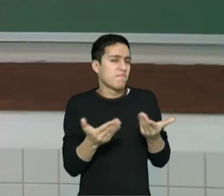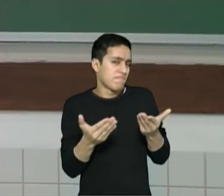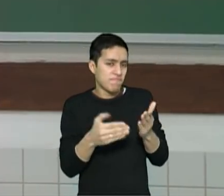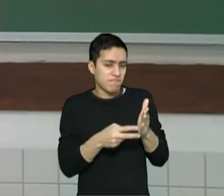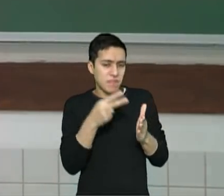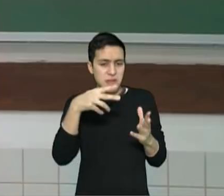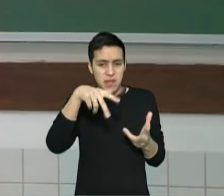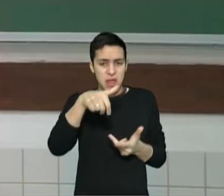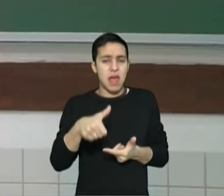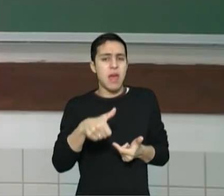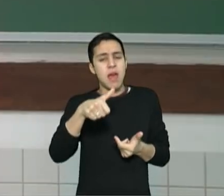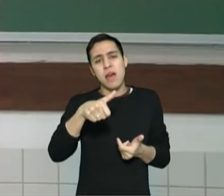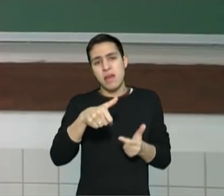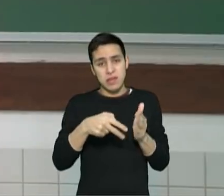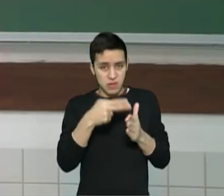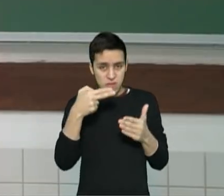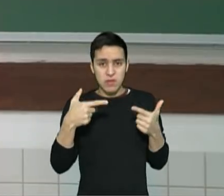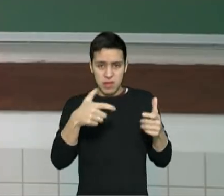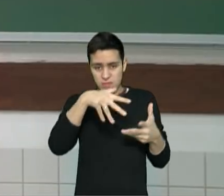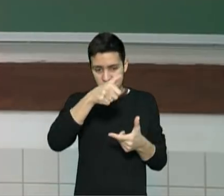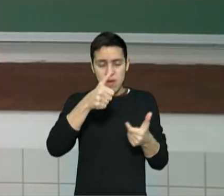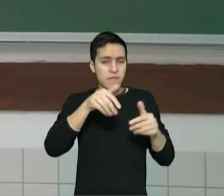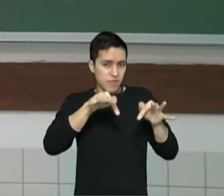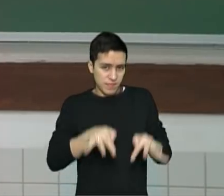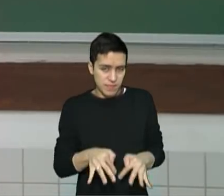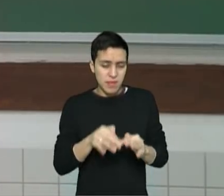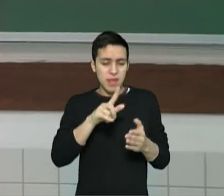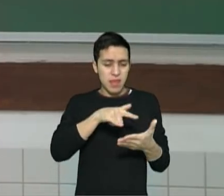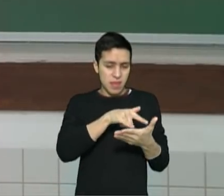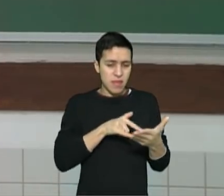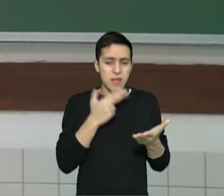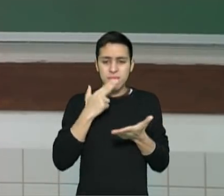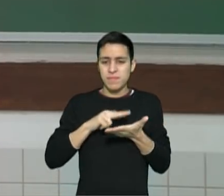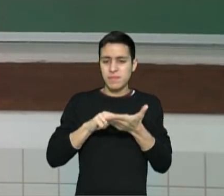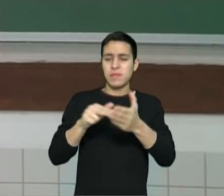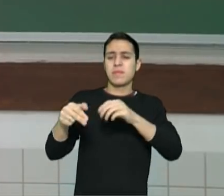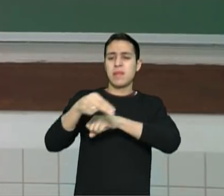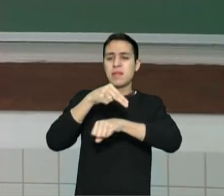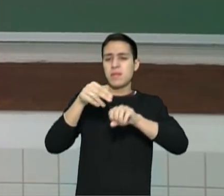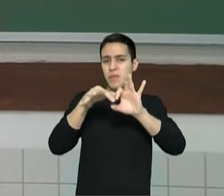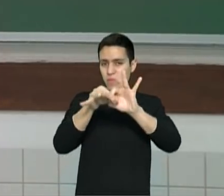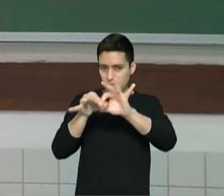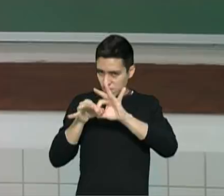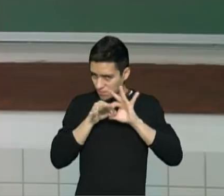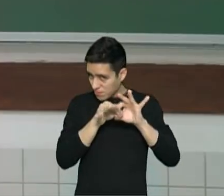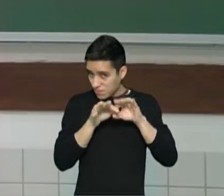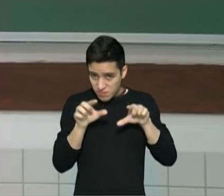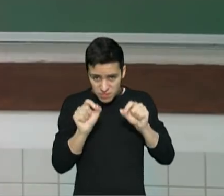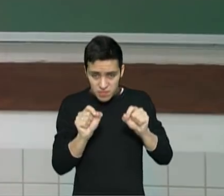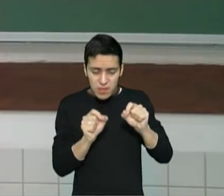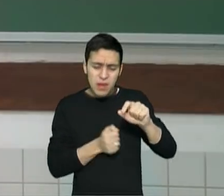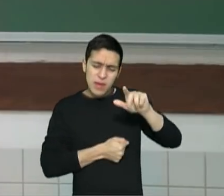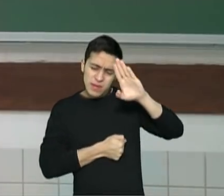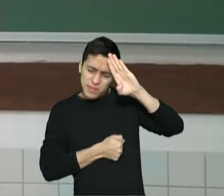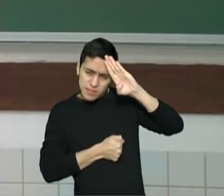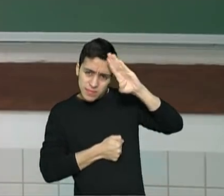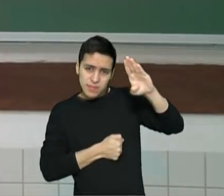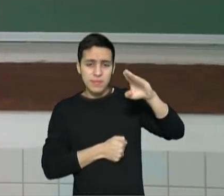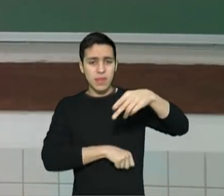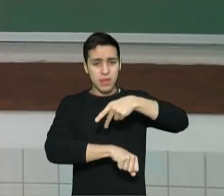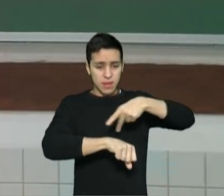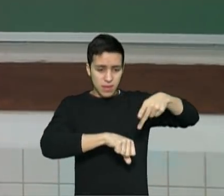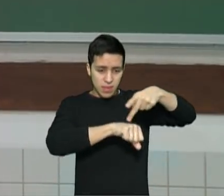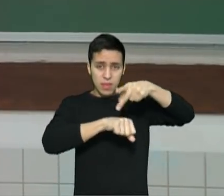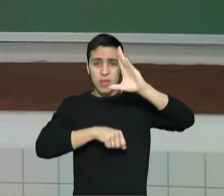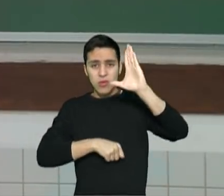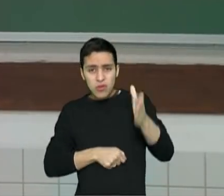Guerra Mundial, dentro de um documento chamado Carta das Nações Unidas, onde principalmente os países